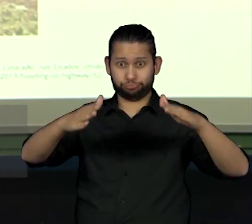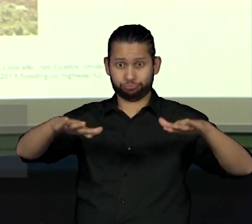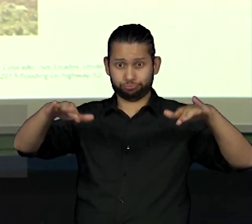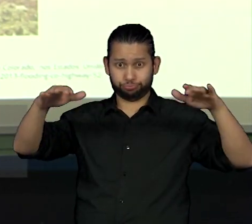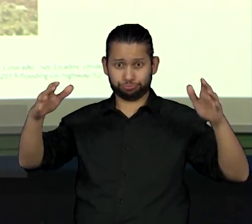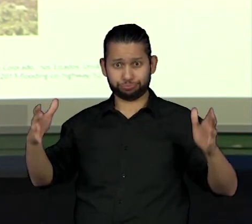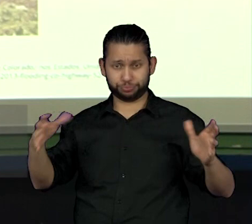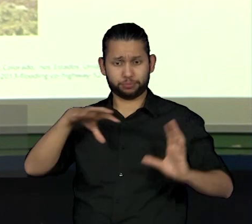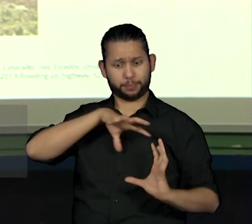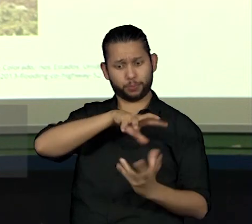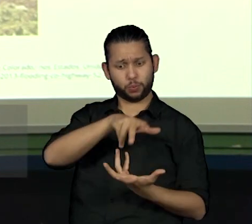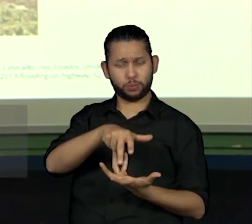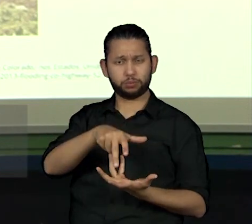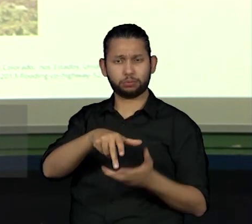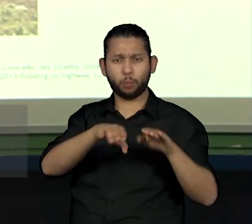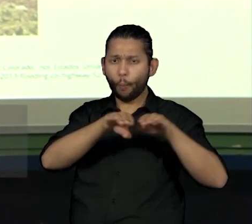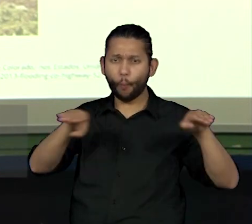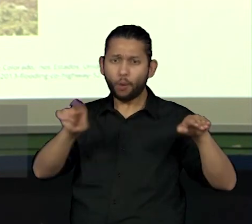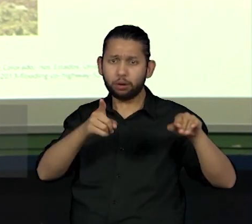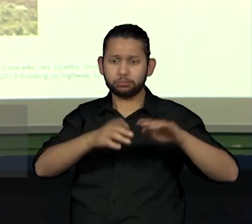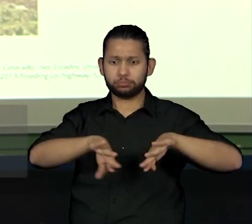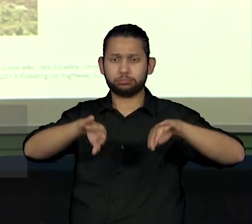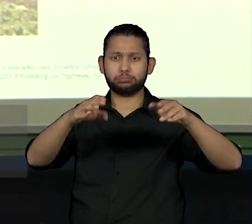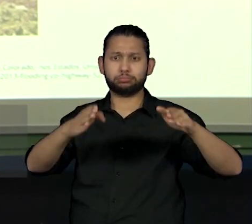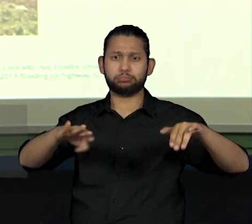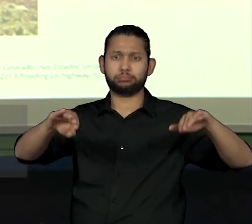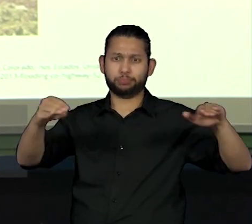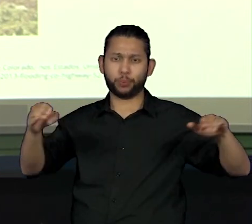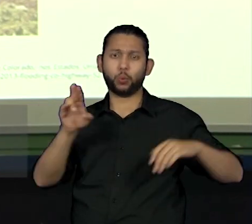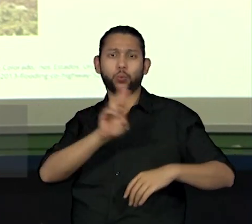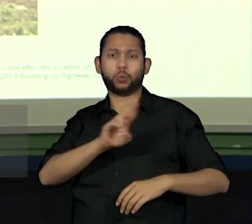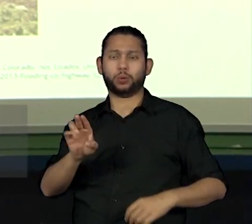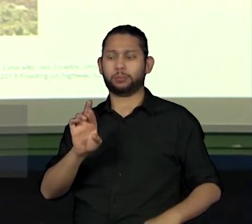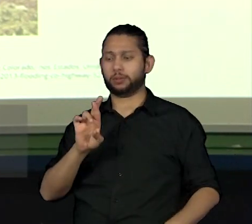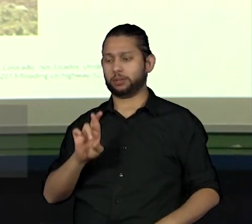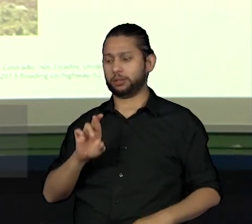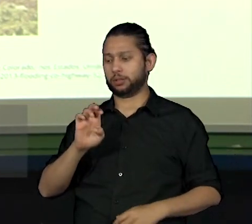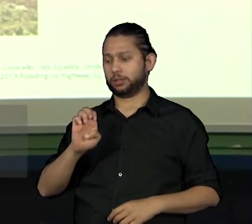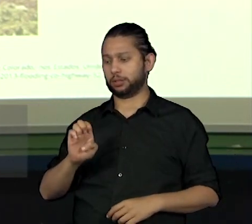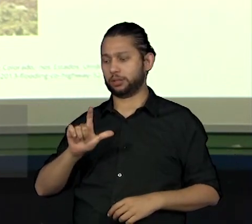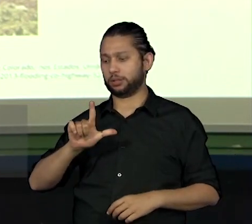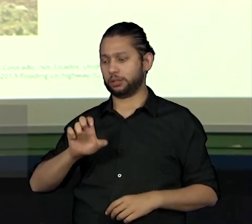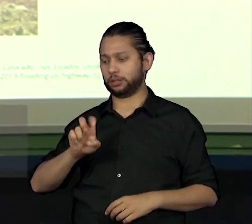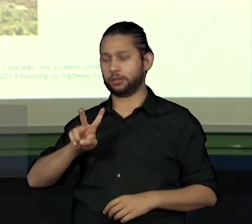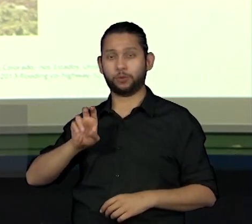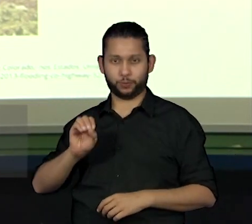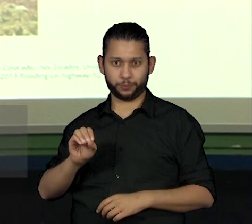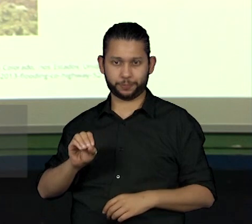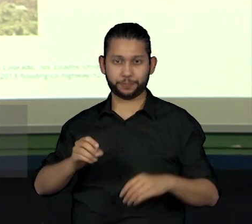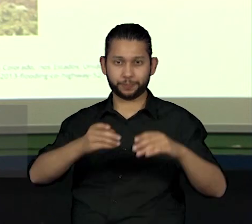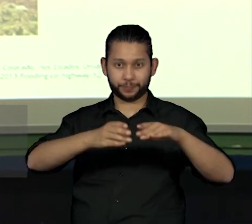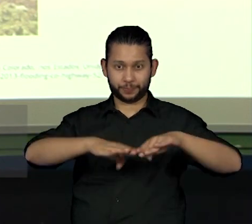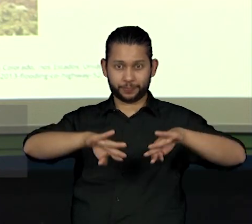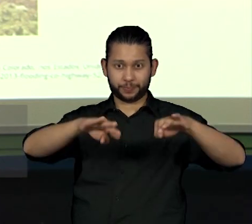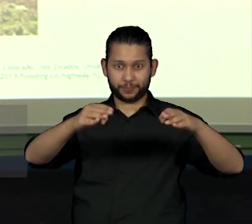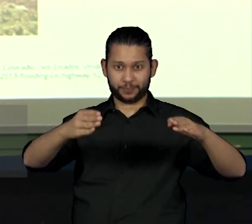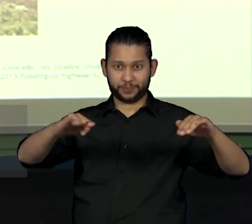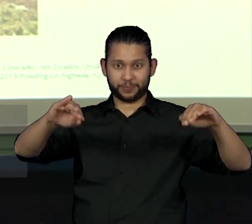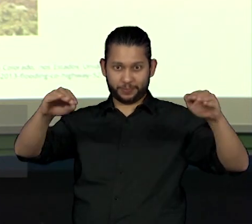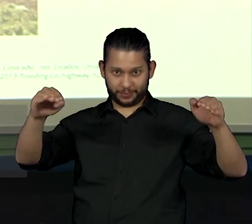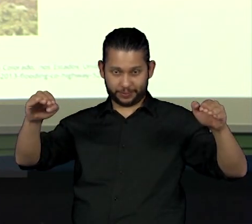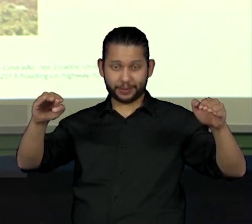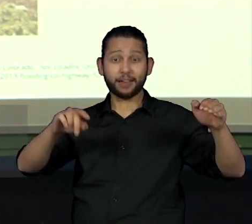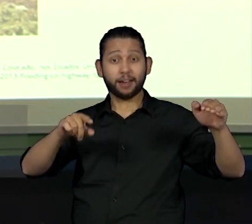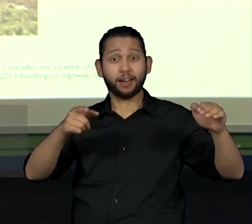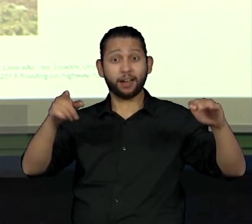aí, fazem parte do relevo. Então, os rios é como se fossem calhas desse